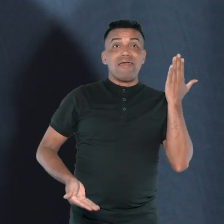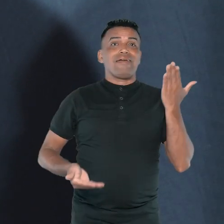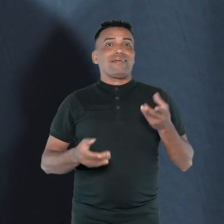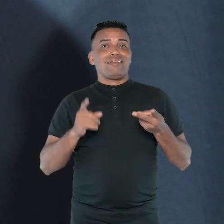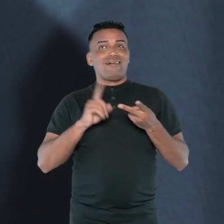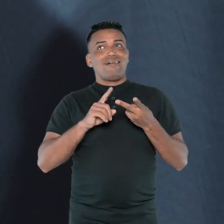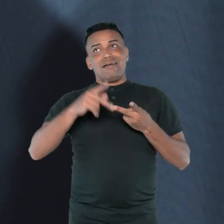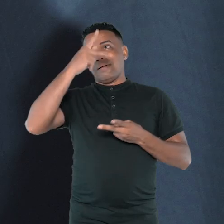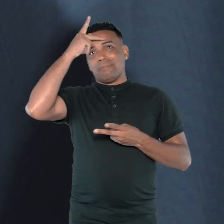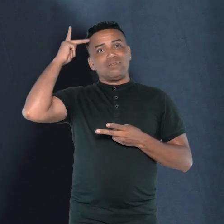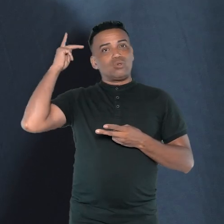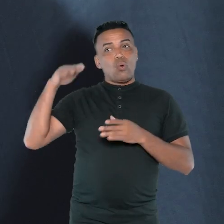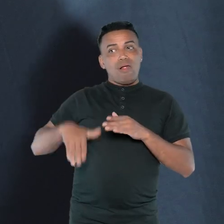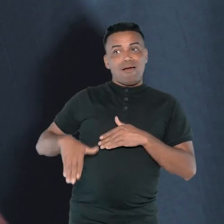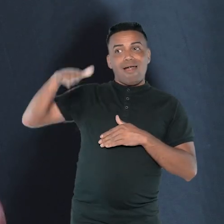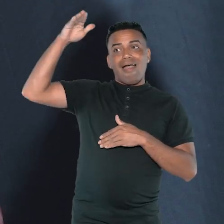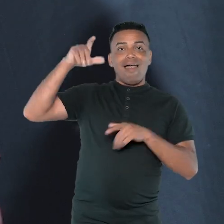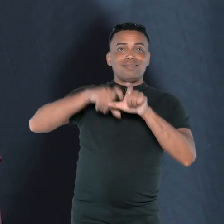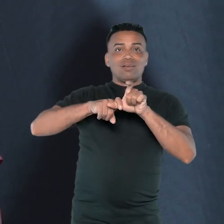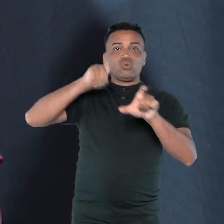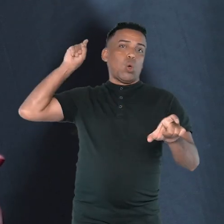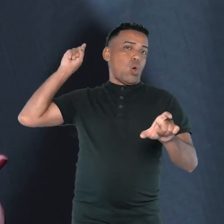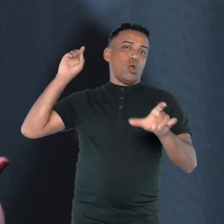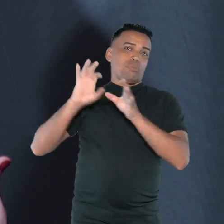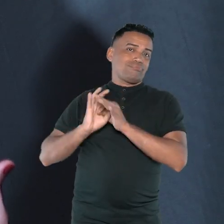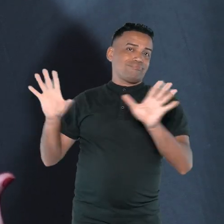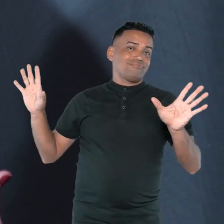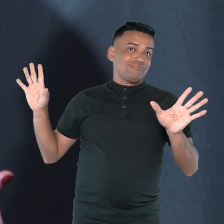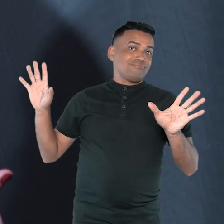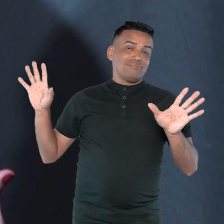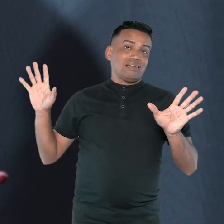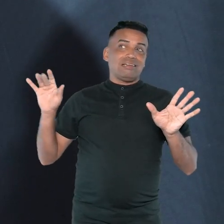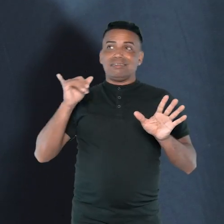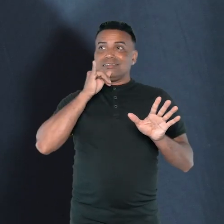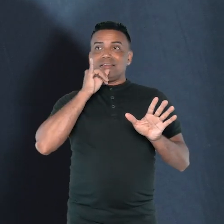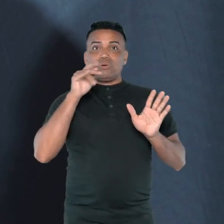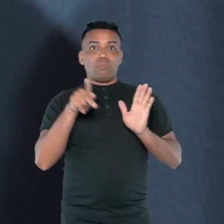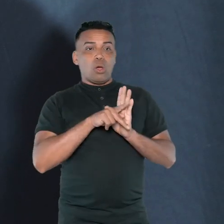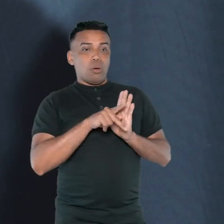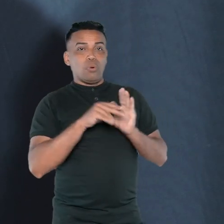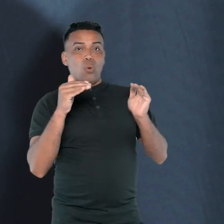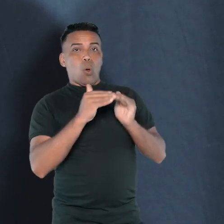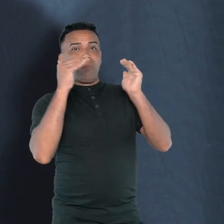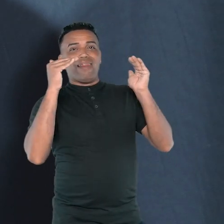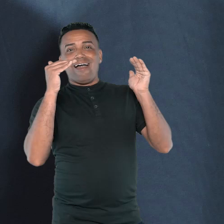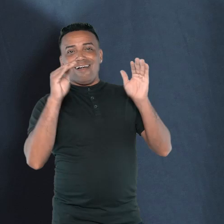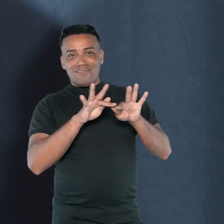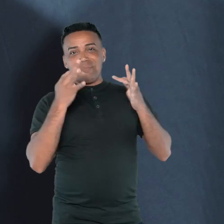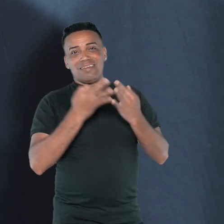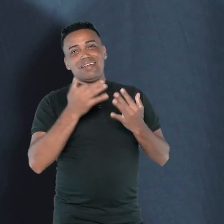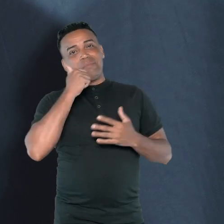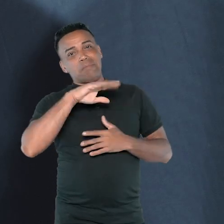se tornar autônomo, com o sujeito que, eventualmente, pode não ter mais nada a ver com as próprias mães. Então, assim, esses